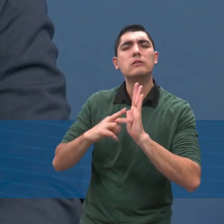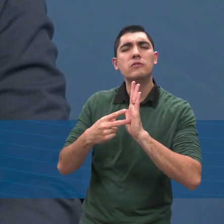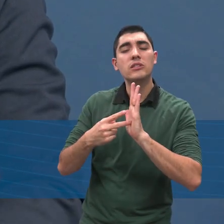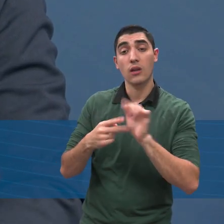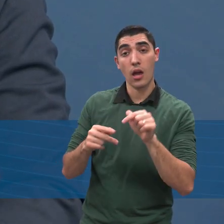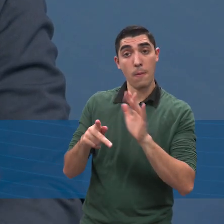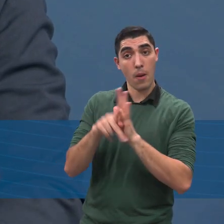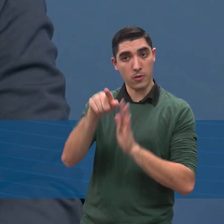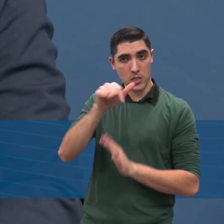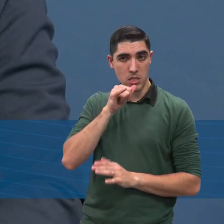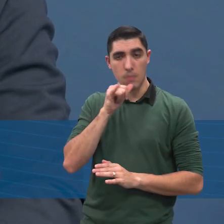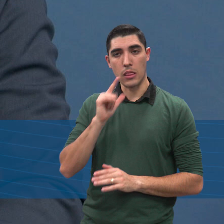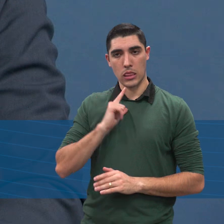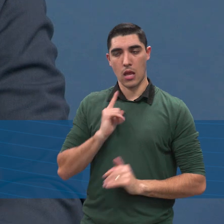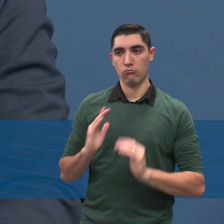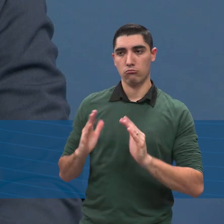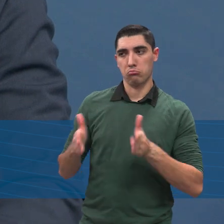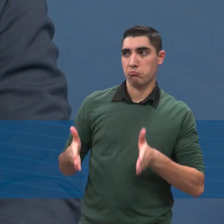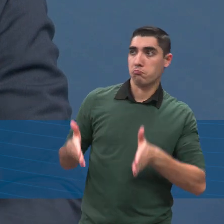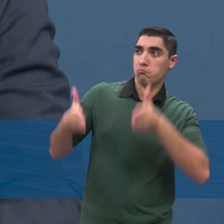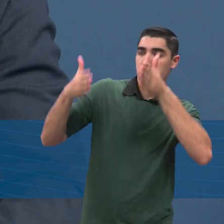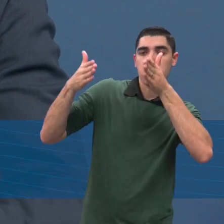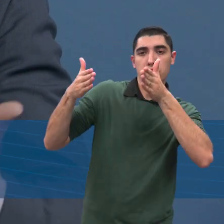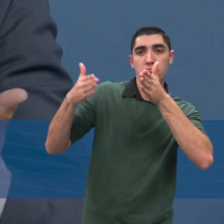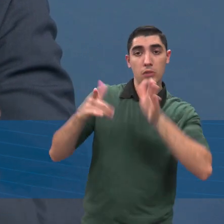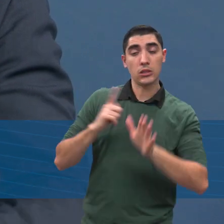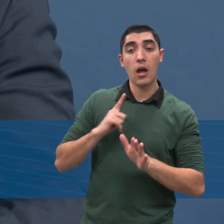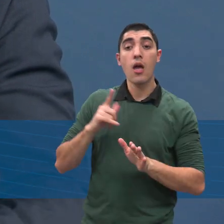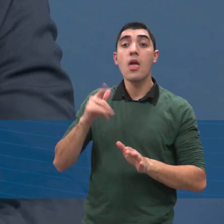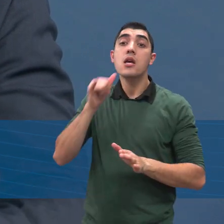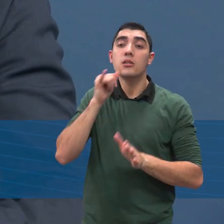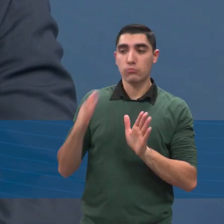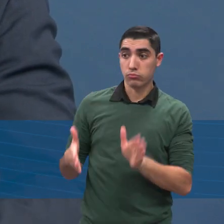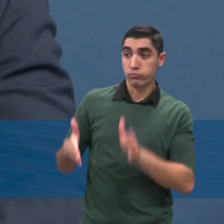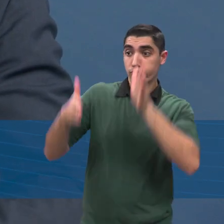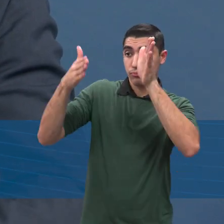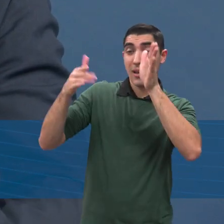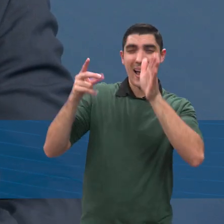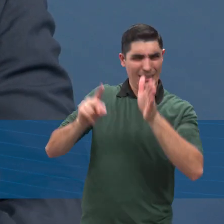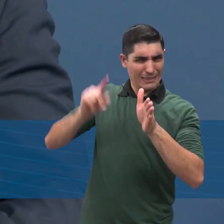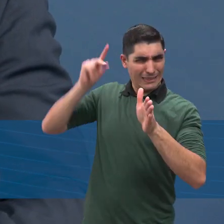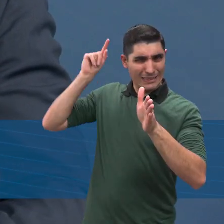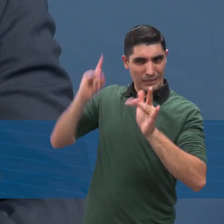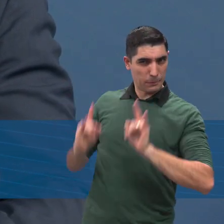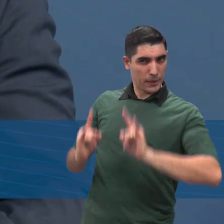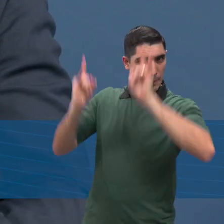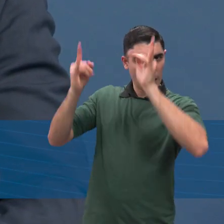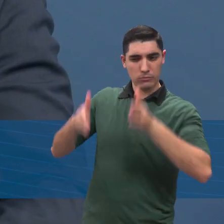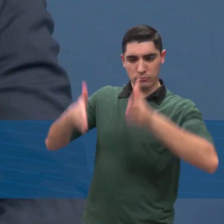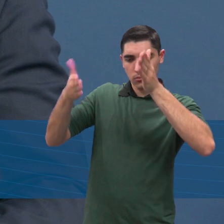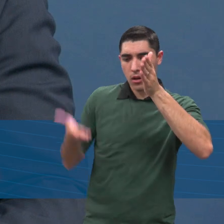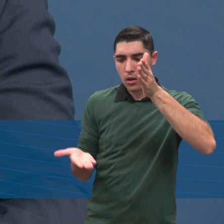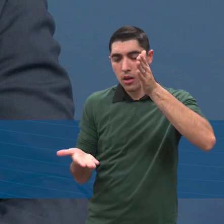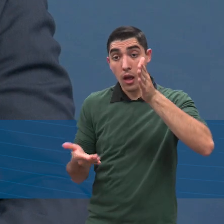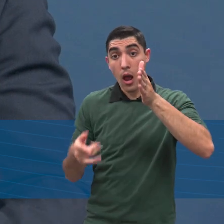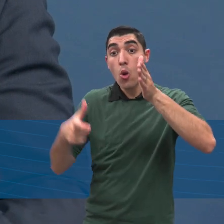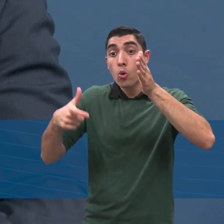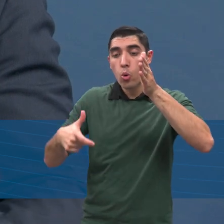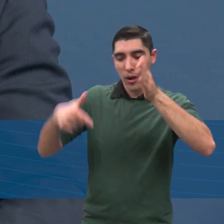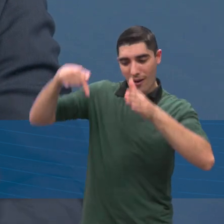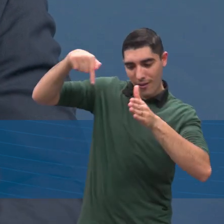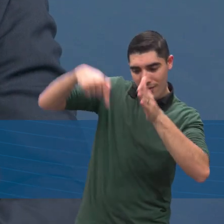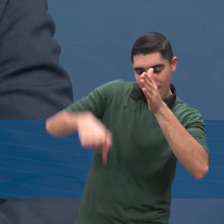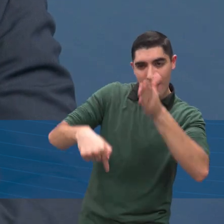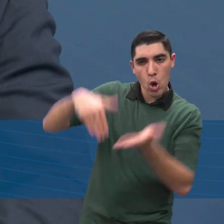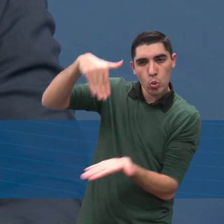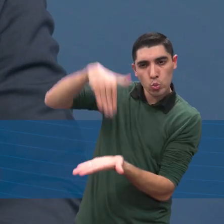prédio em que alguns prédios antigos você tem o térreo que não tem nada, né? E agora não tem mais nenhum